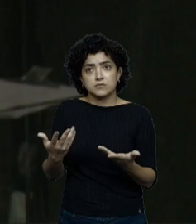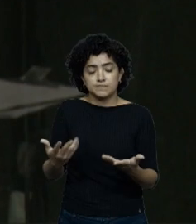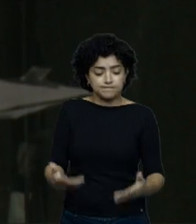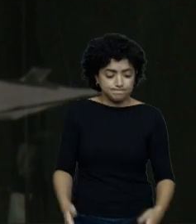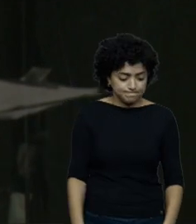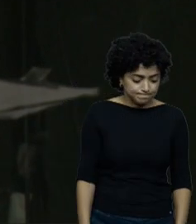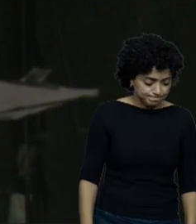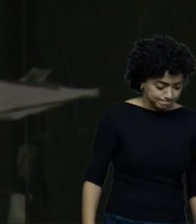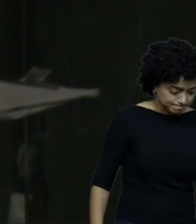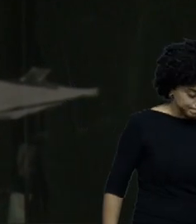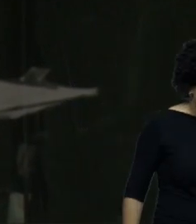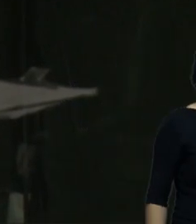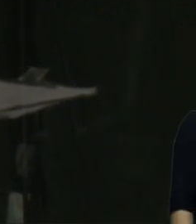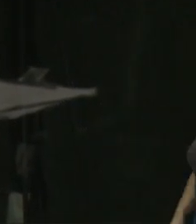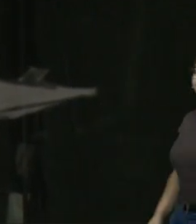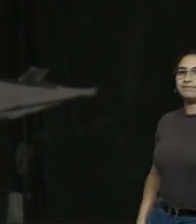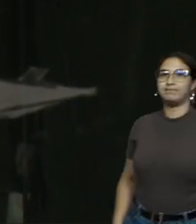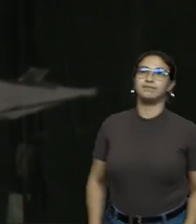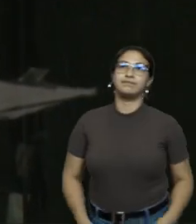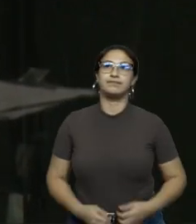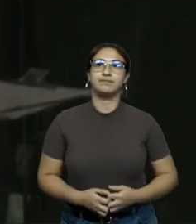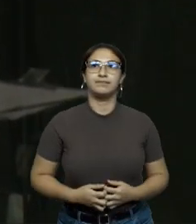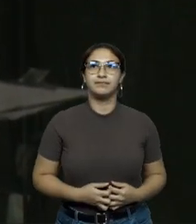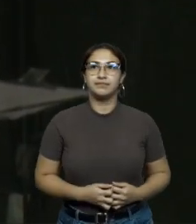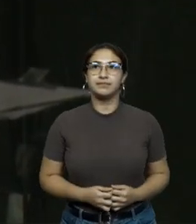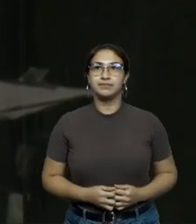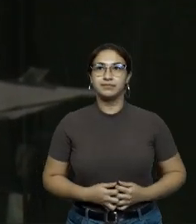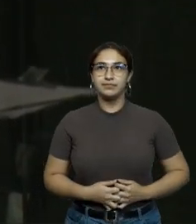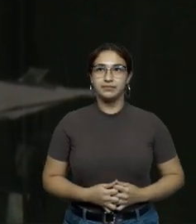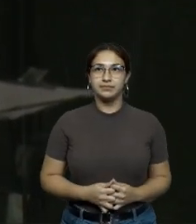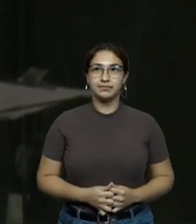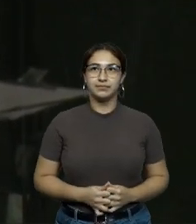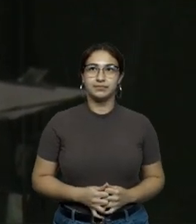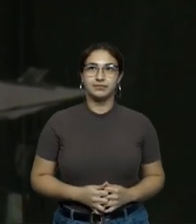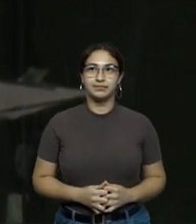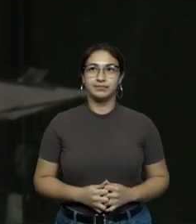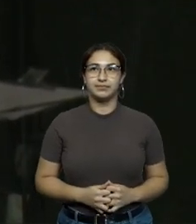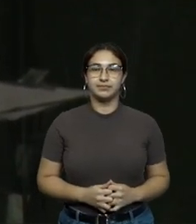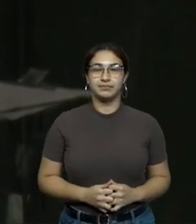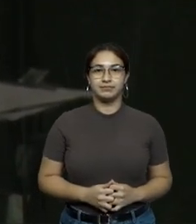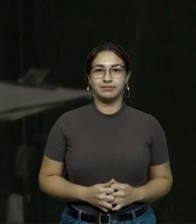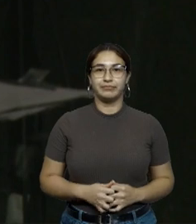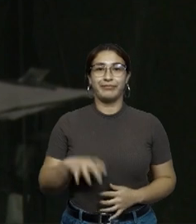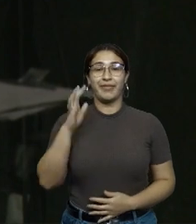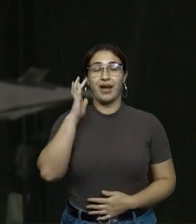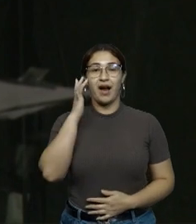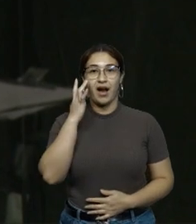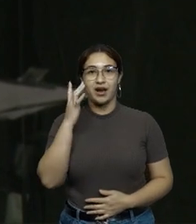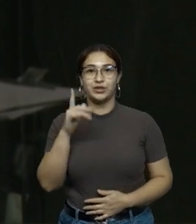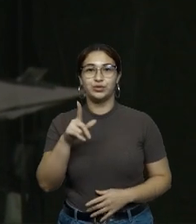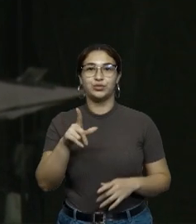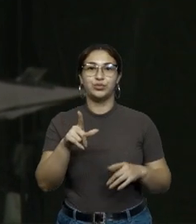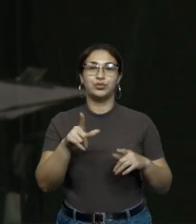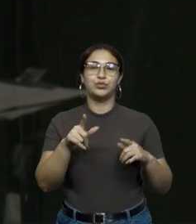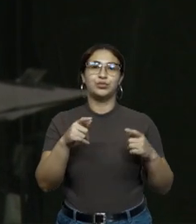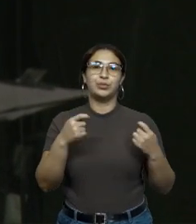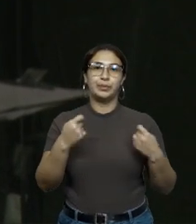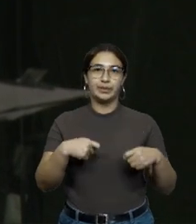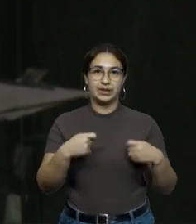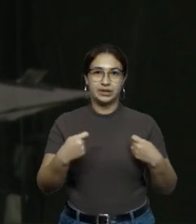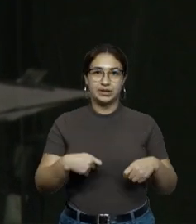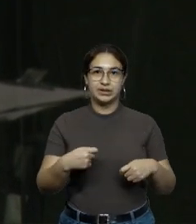admitir então a minha fala ele sente e ele concluindo né é eu acho que as escolhas Elas têm que ser presencial